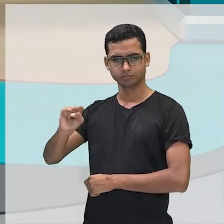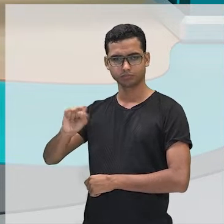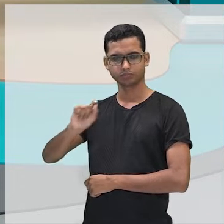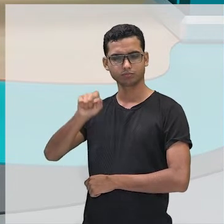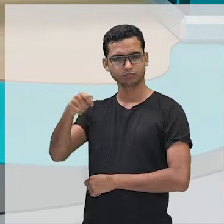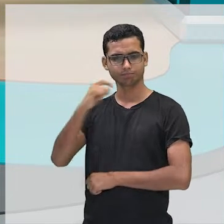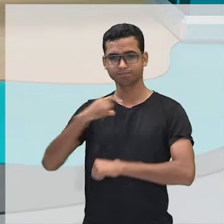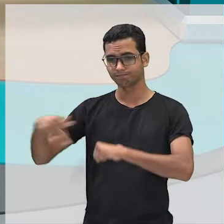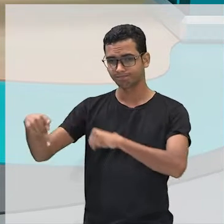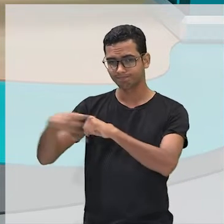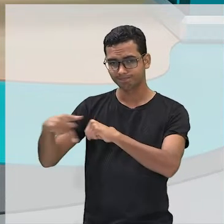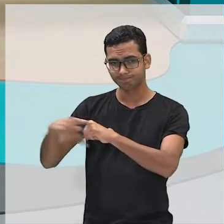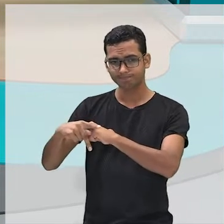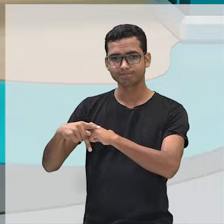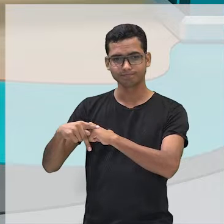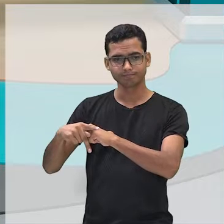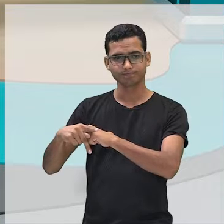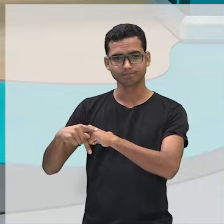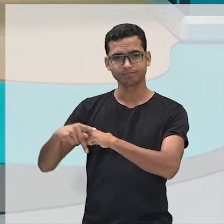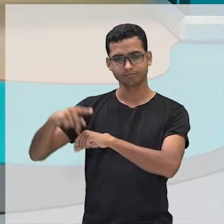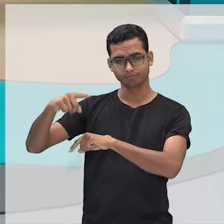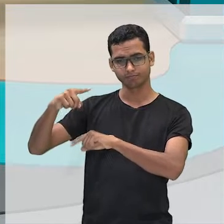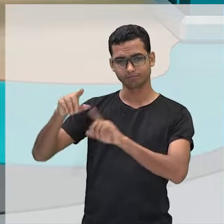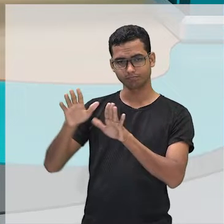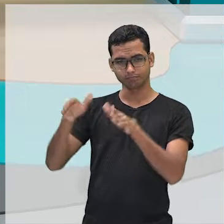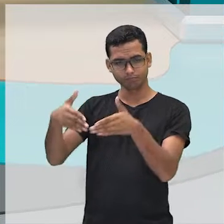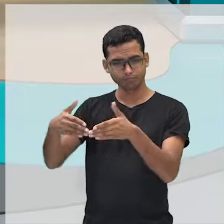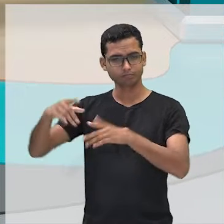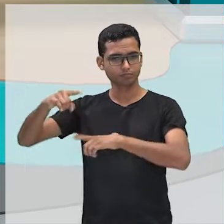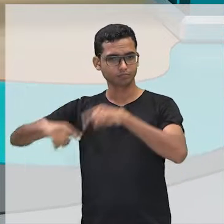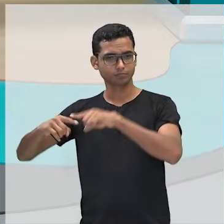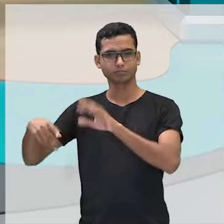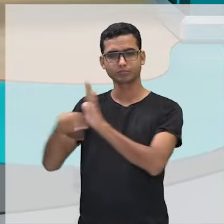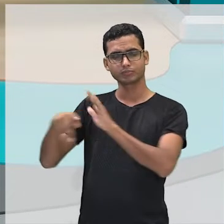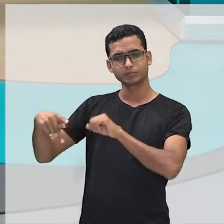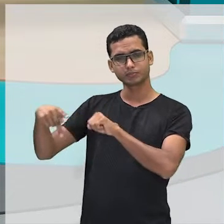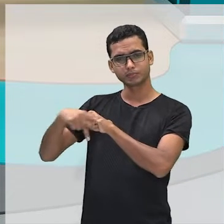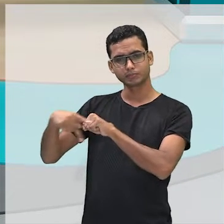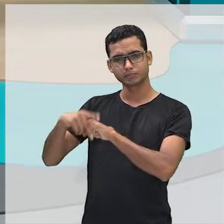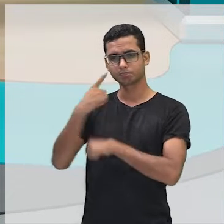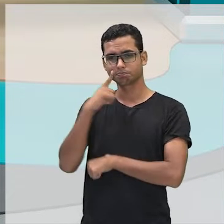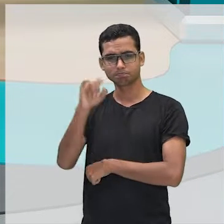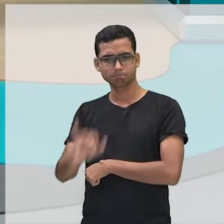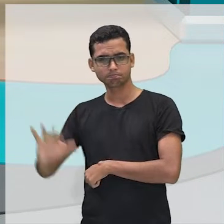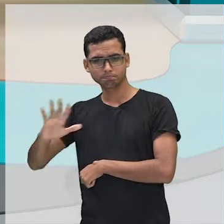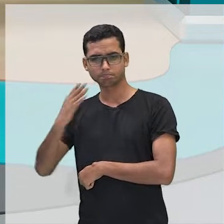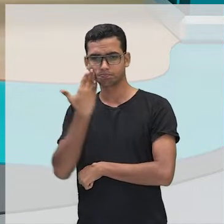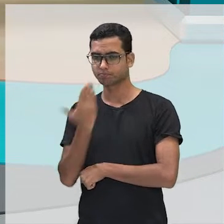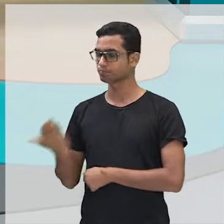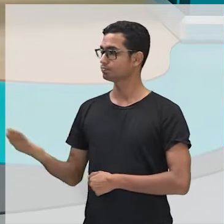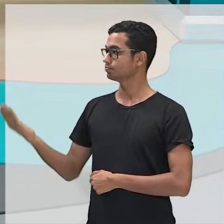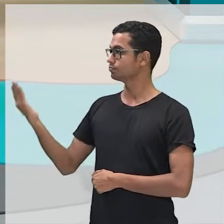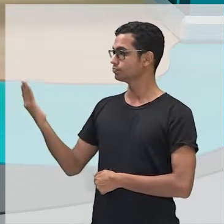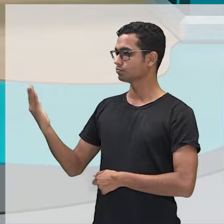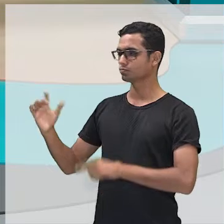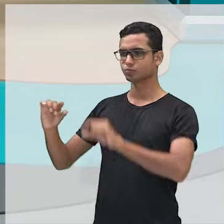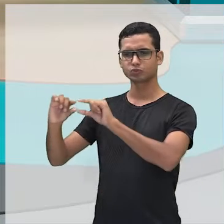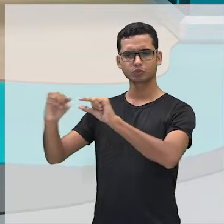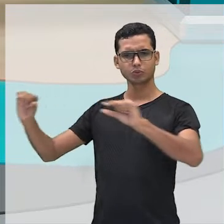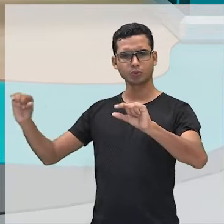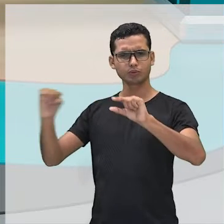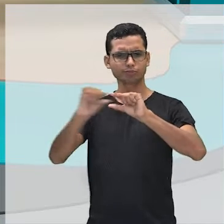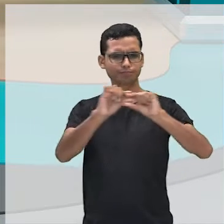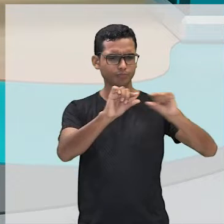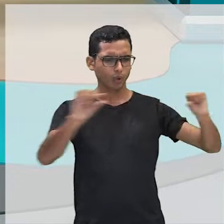é object pronouns. Então, vocês estão acompanhados aqui de algumas imagens aqui ao meu lado, frases, né? They